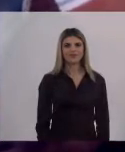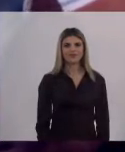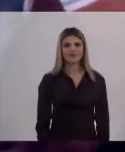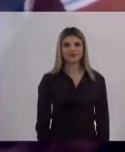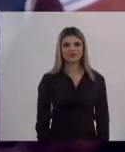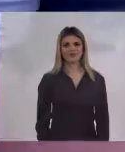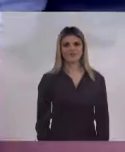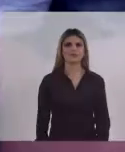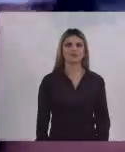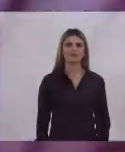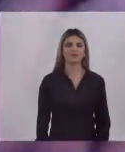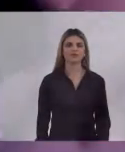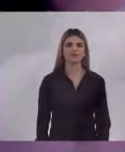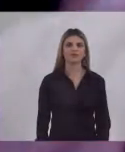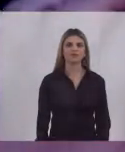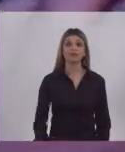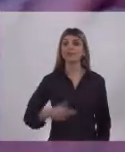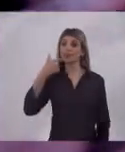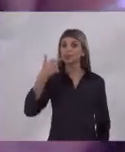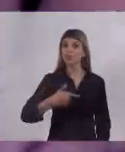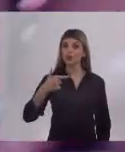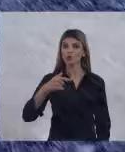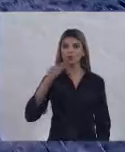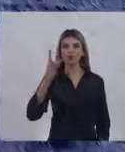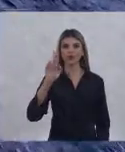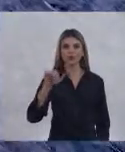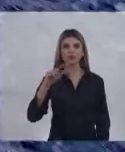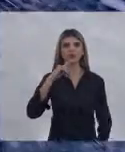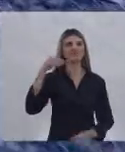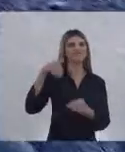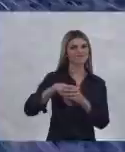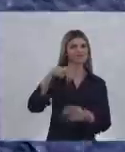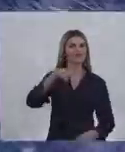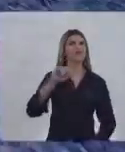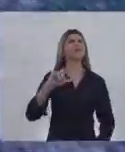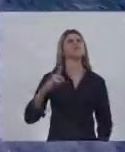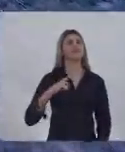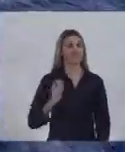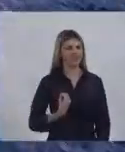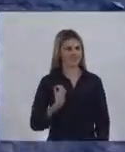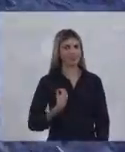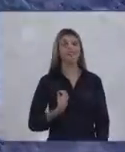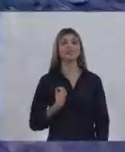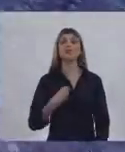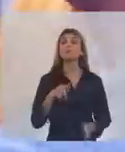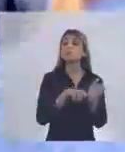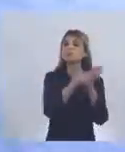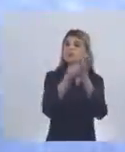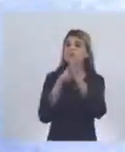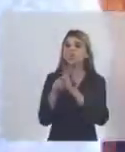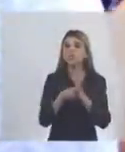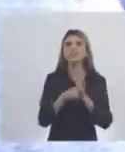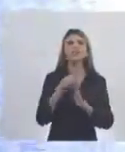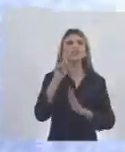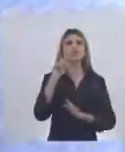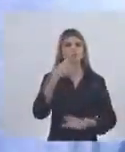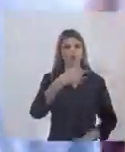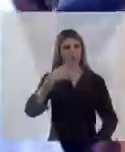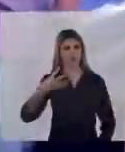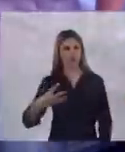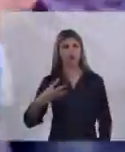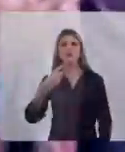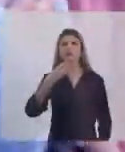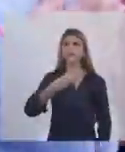tem com os nossos filhos. O amor que a gente tem pelos nossos pais tem que